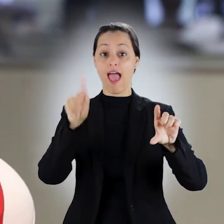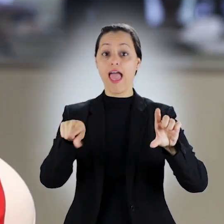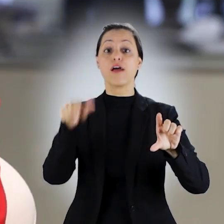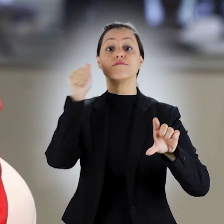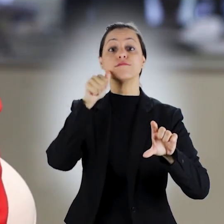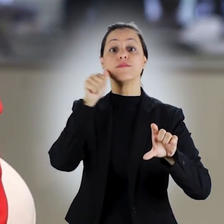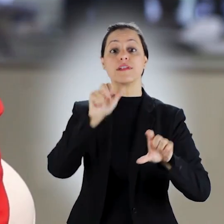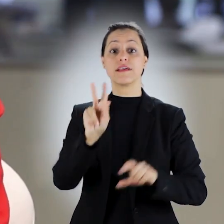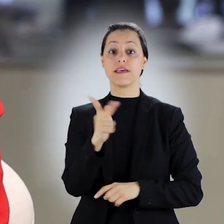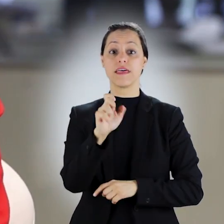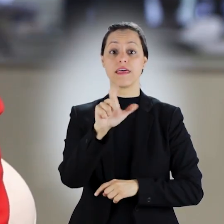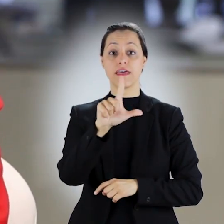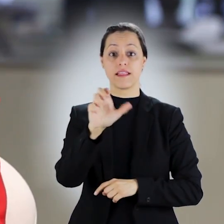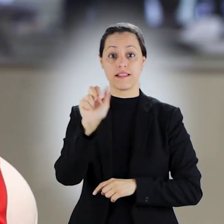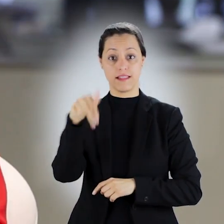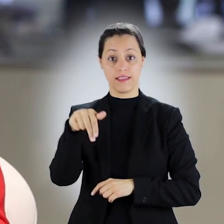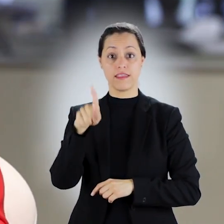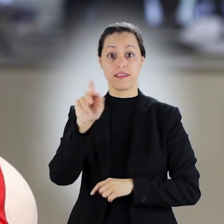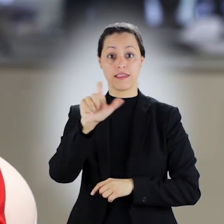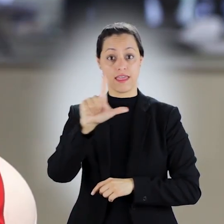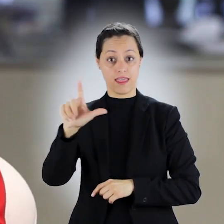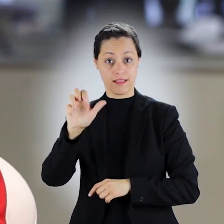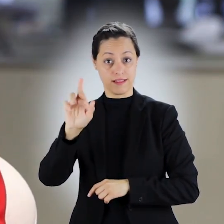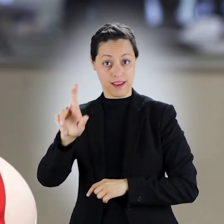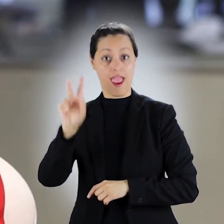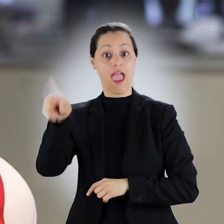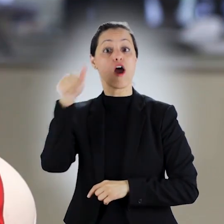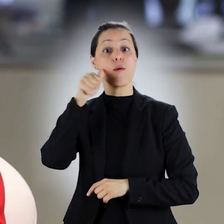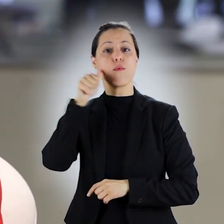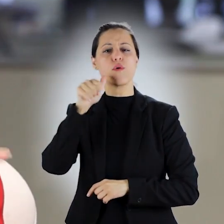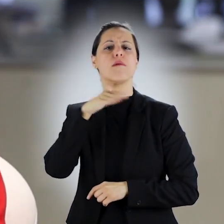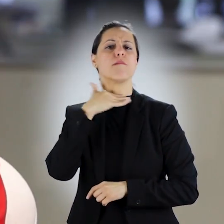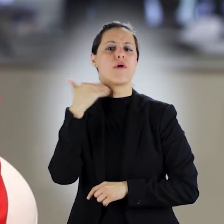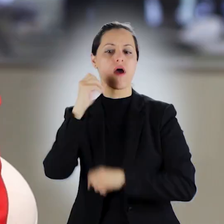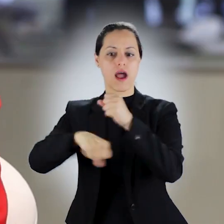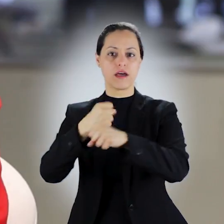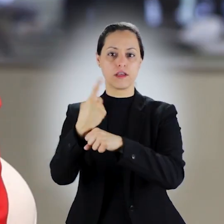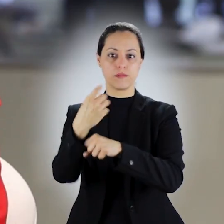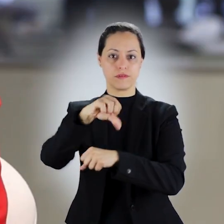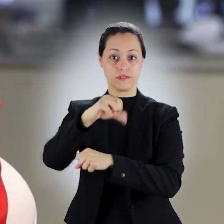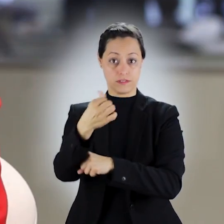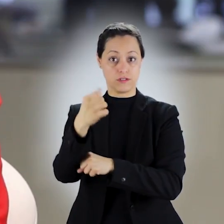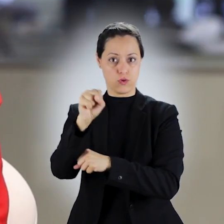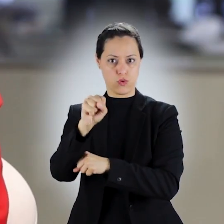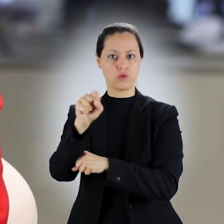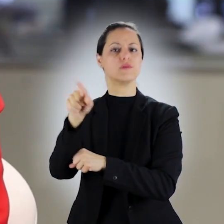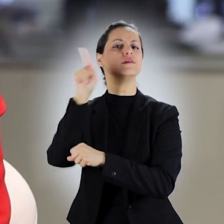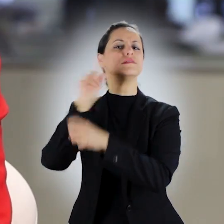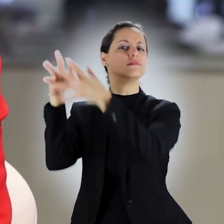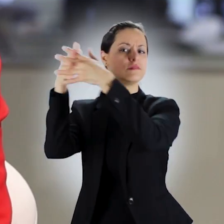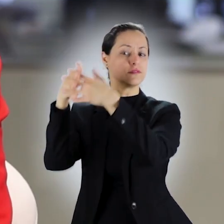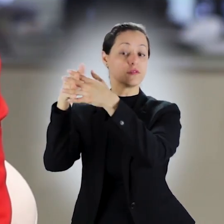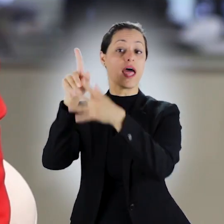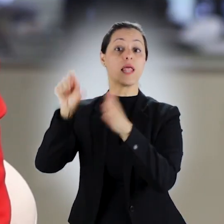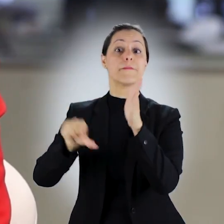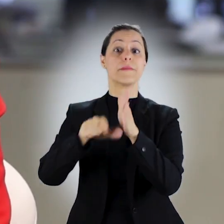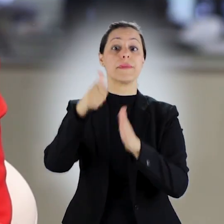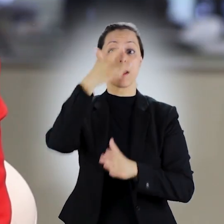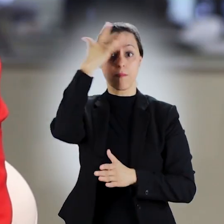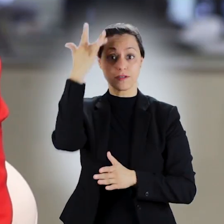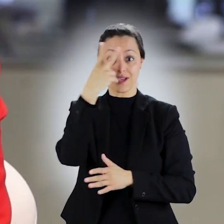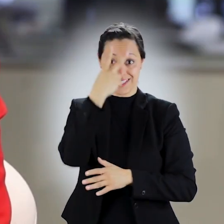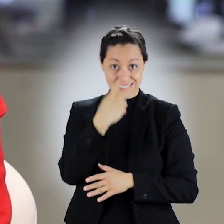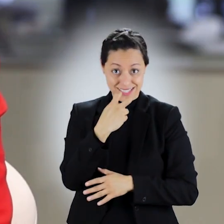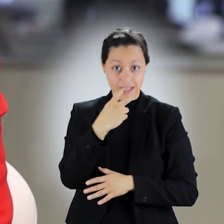terminei, mas já recomendo às pessoas, porque Helen Keller é uma americana, morreu em 68. Ela foi a primeira pessoa cega